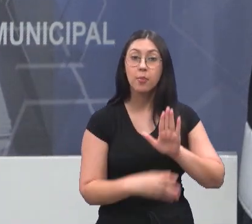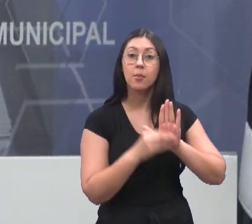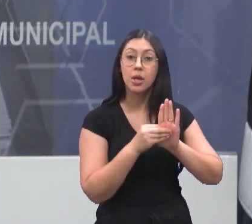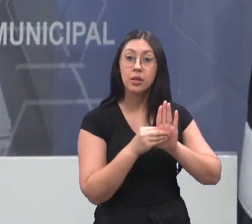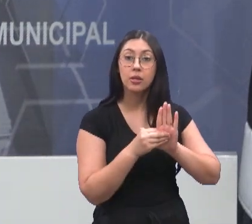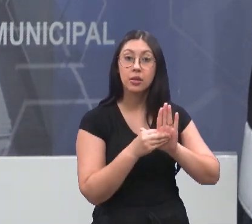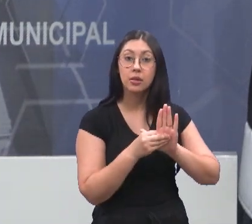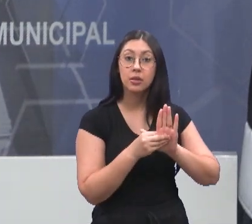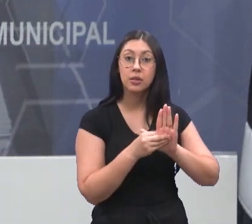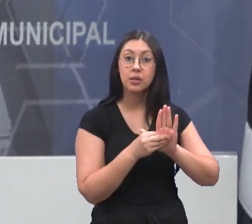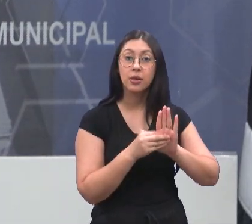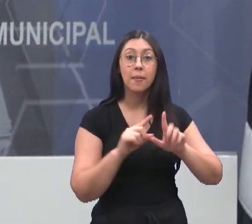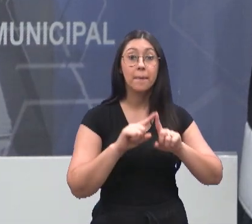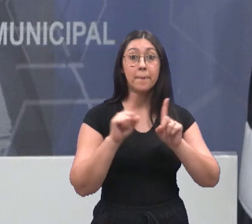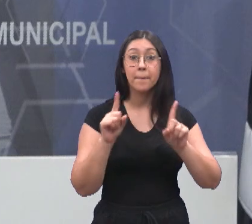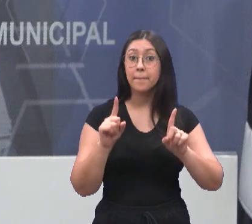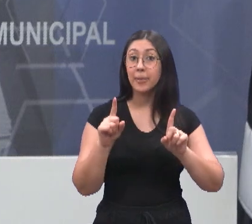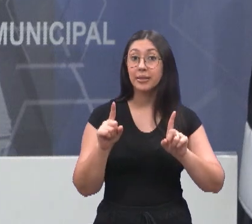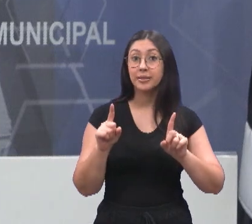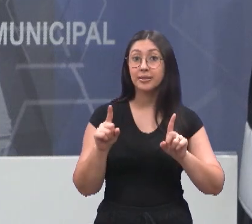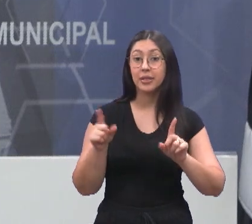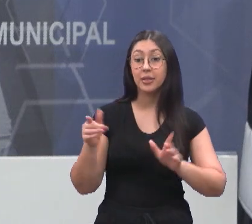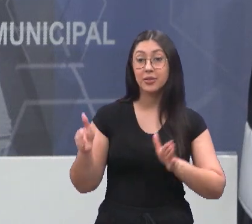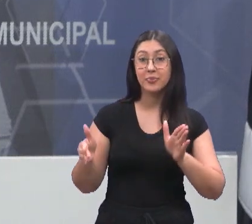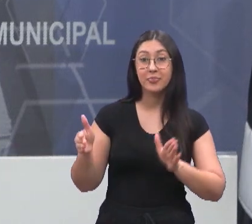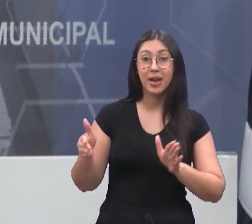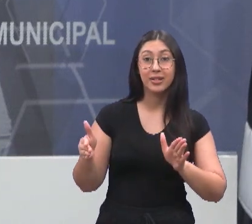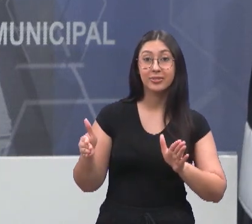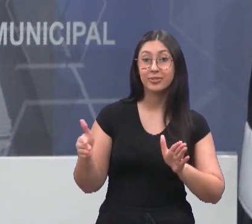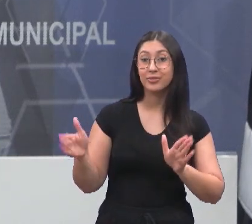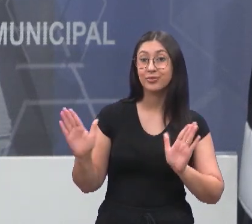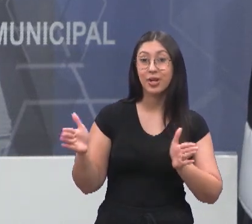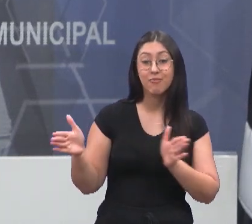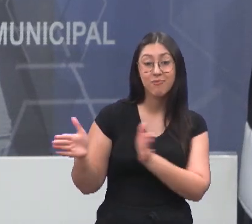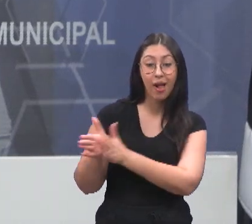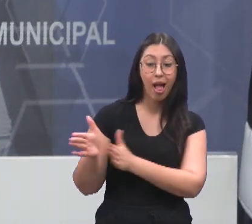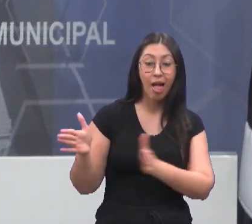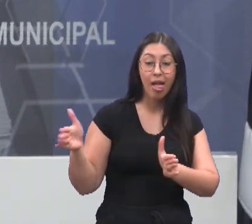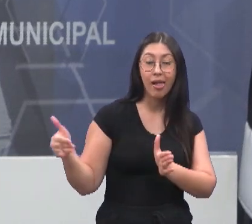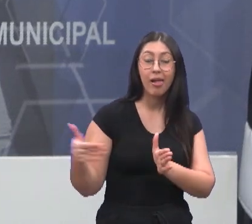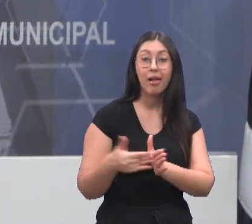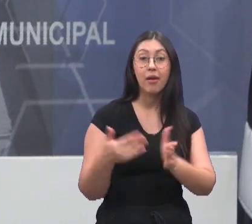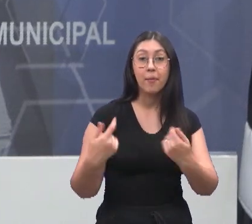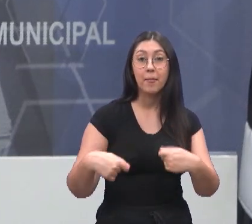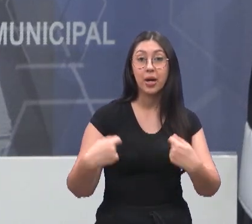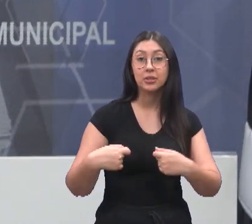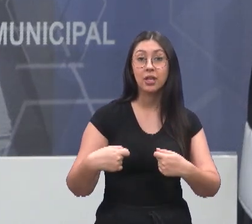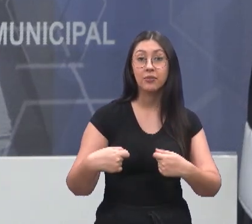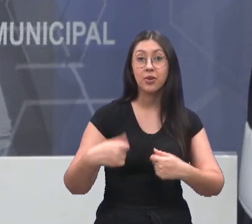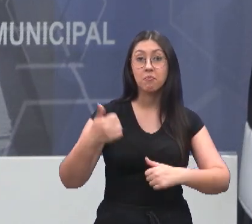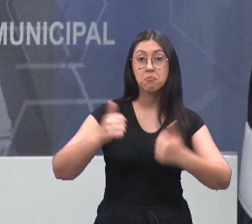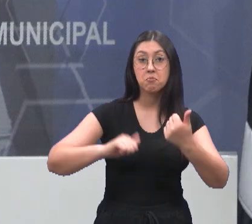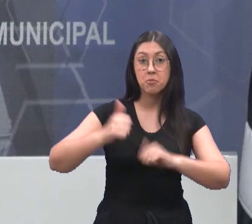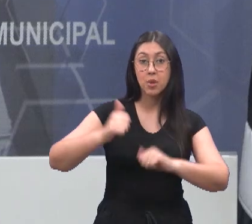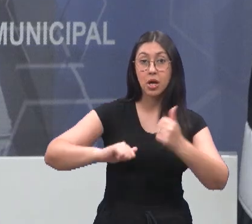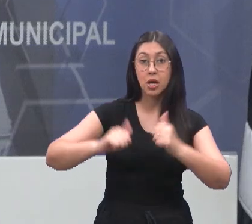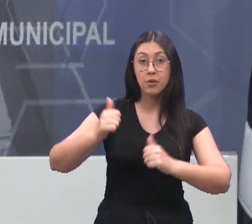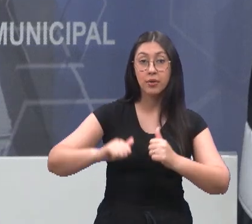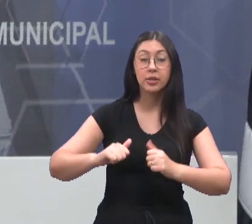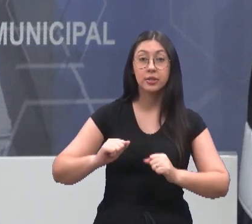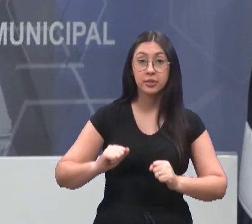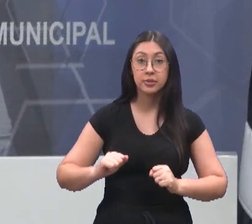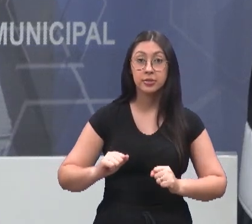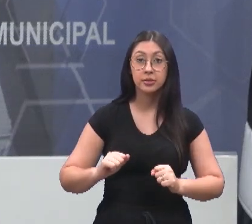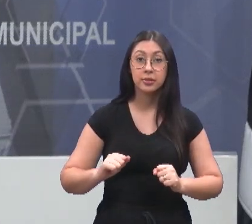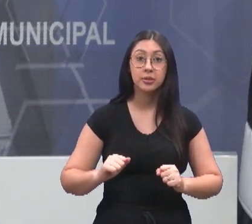hoje, mas a emenda fora do prazo, ela precisava de ser apreciada no plenário para tramitar, né? E